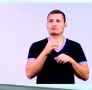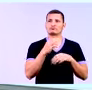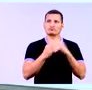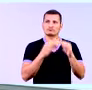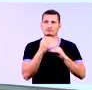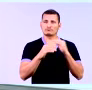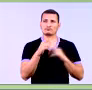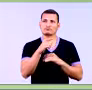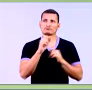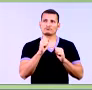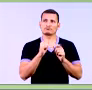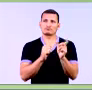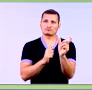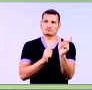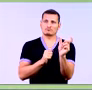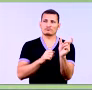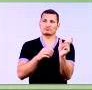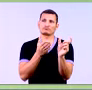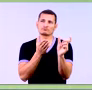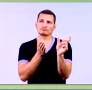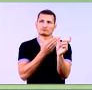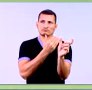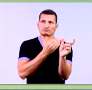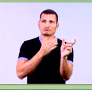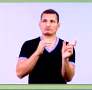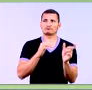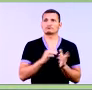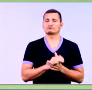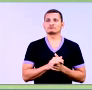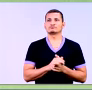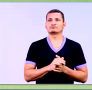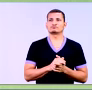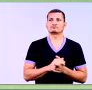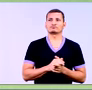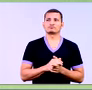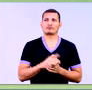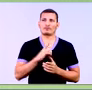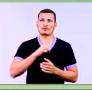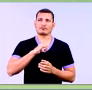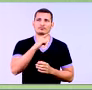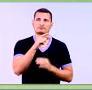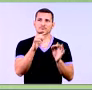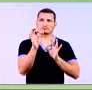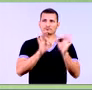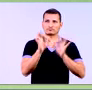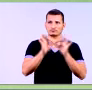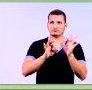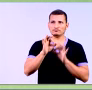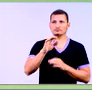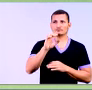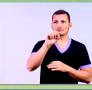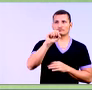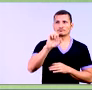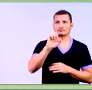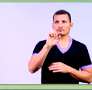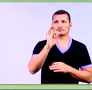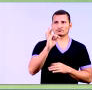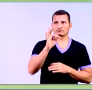Então, aqui na tela, observem, por favor, nós temos aqui a indicação da configuração set auto-commit 0.